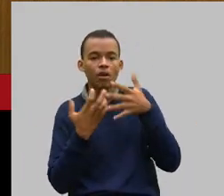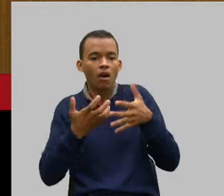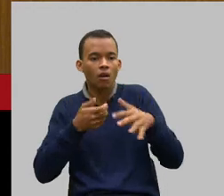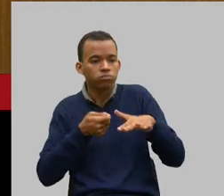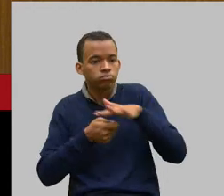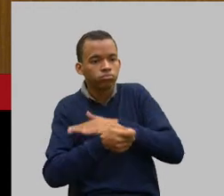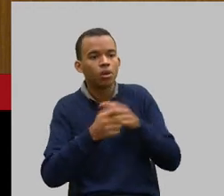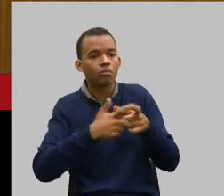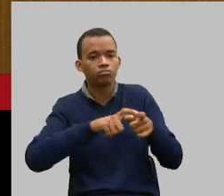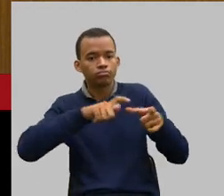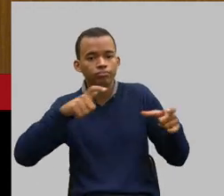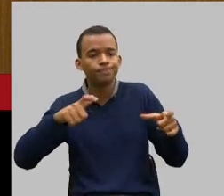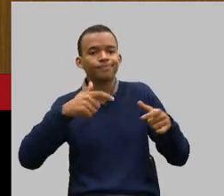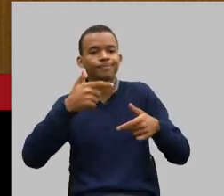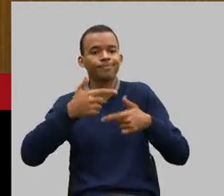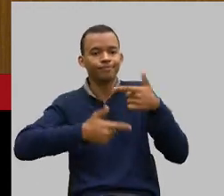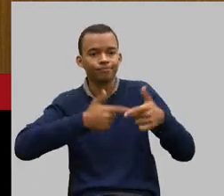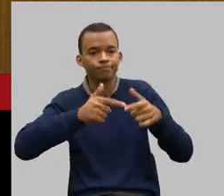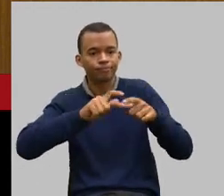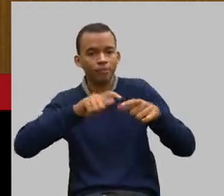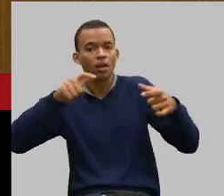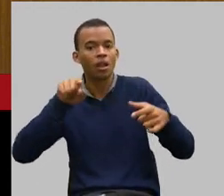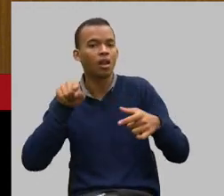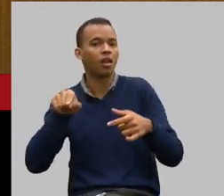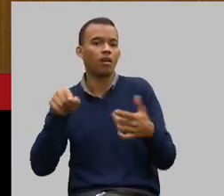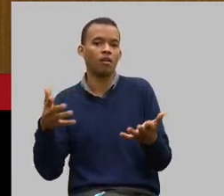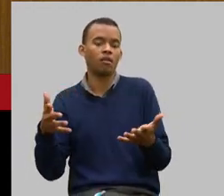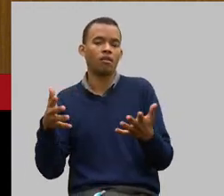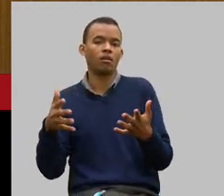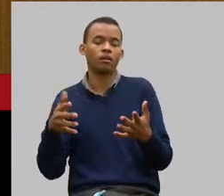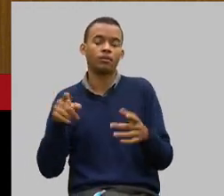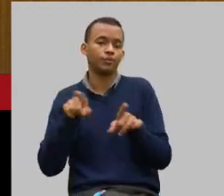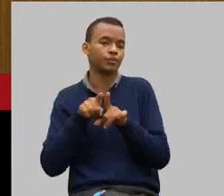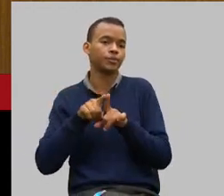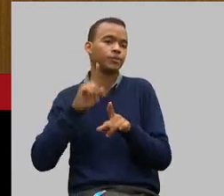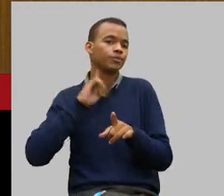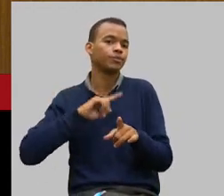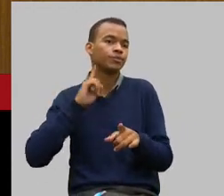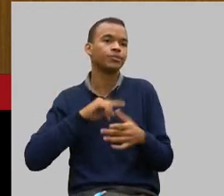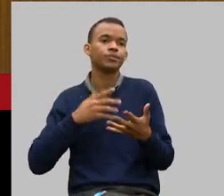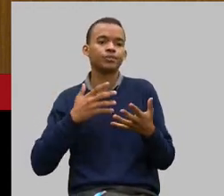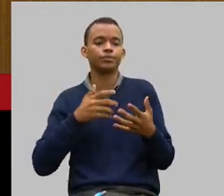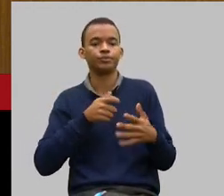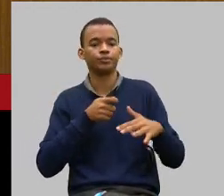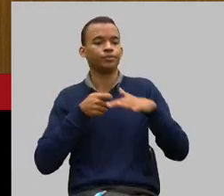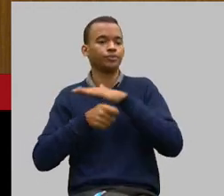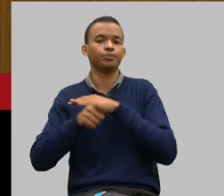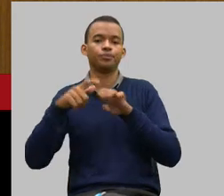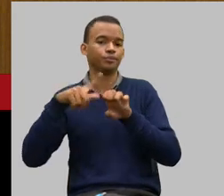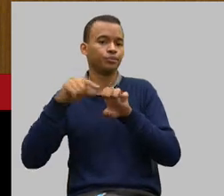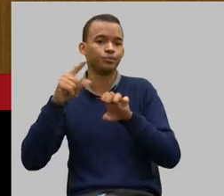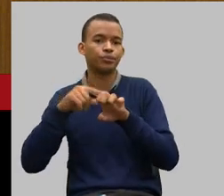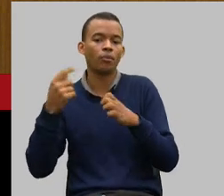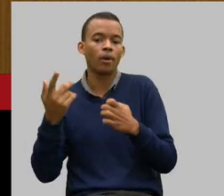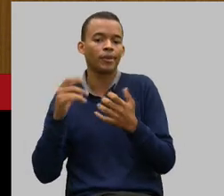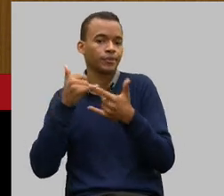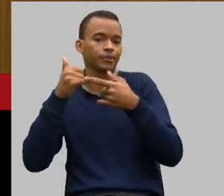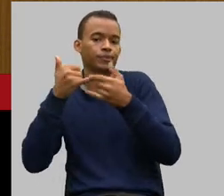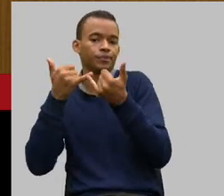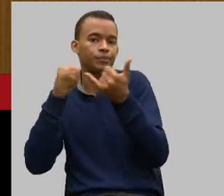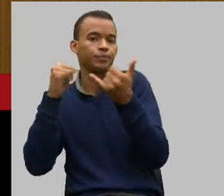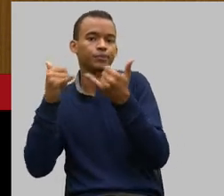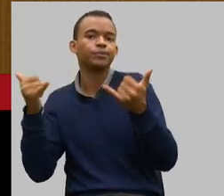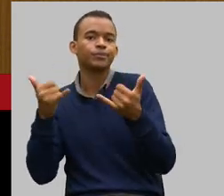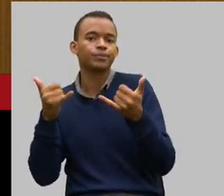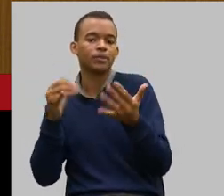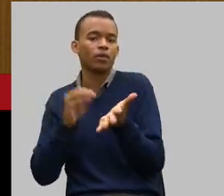quer ampliar as ações dele na nossa região e em todo o estado e não tem energia e não tem capacitação energética para que ele faça isso então nó esse esse